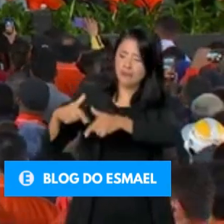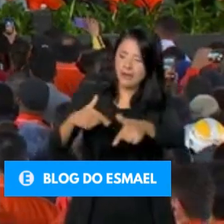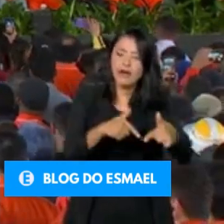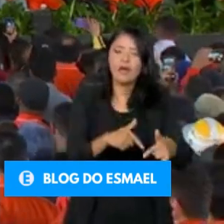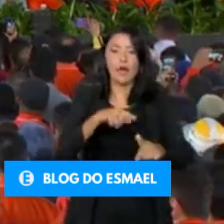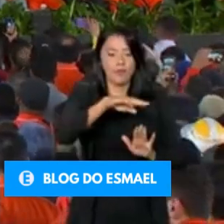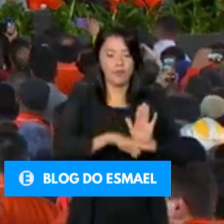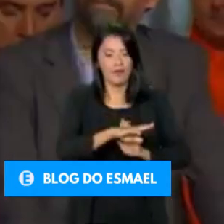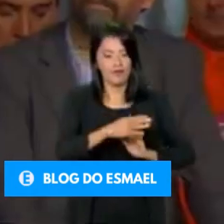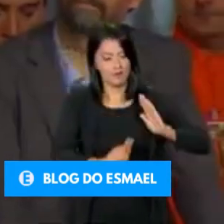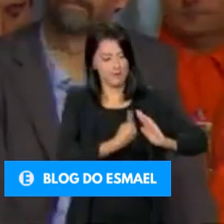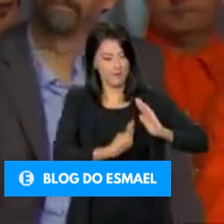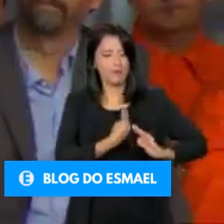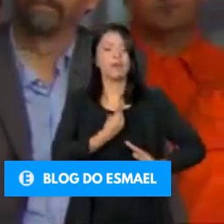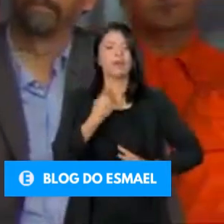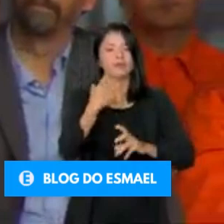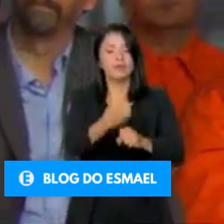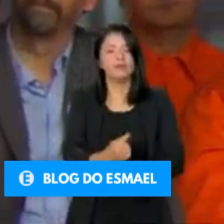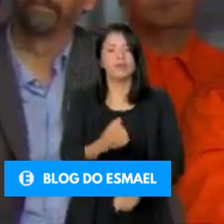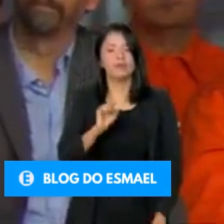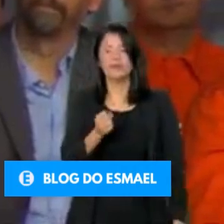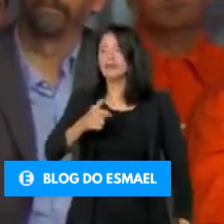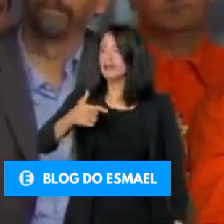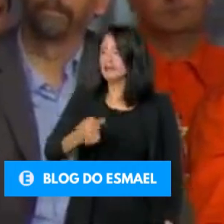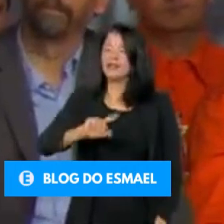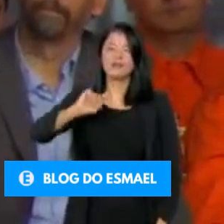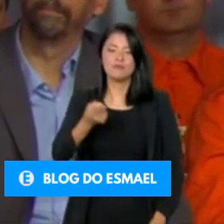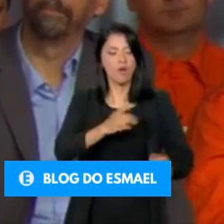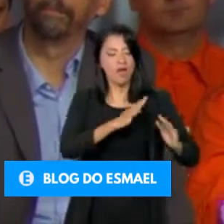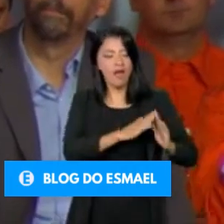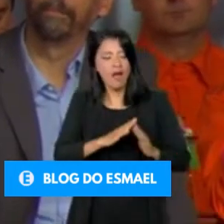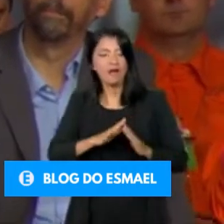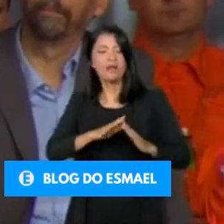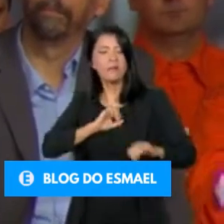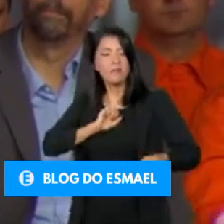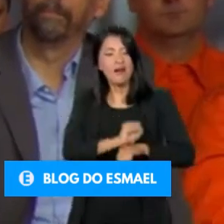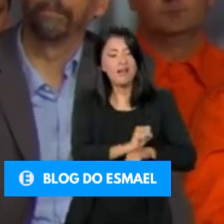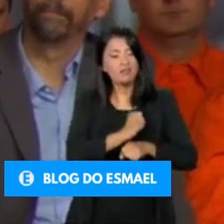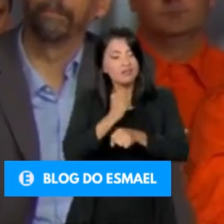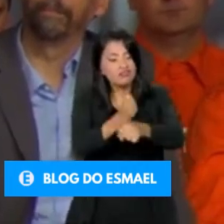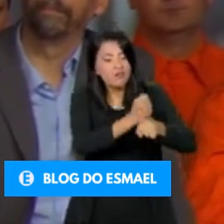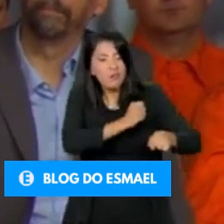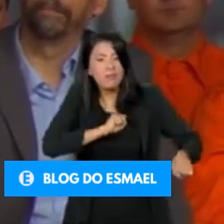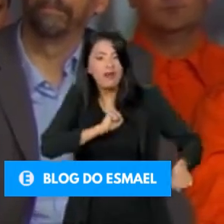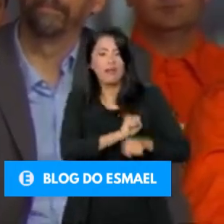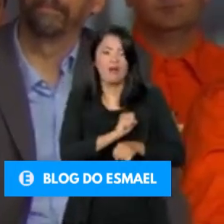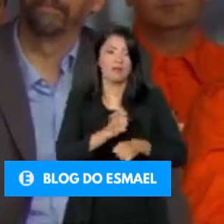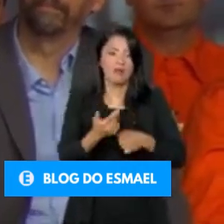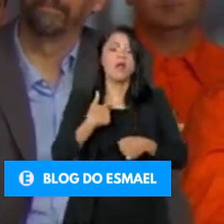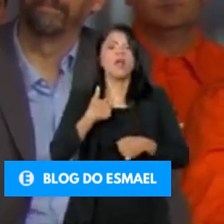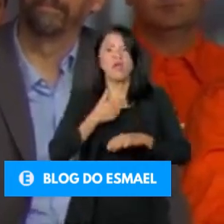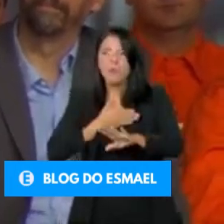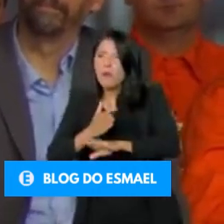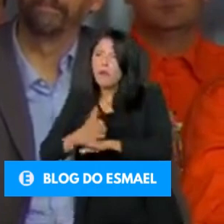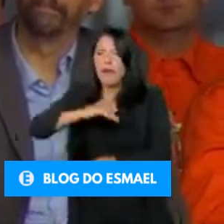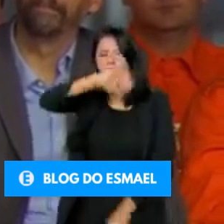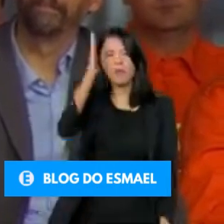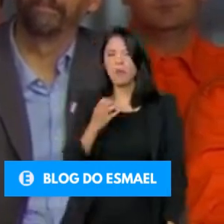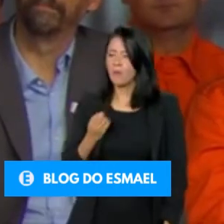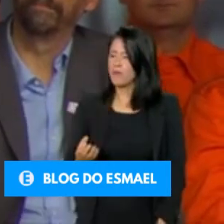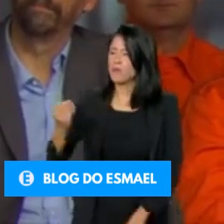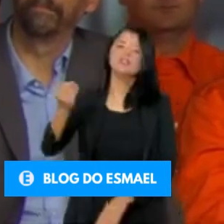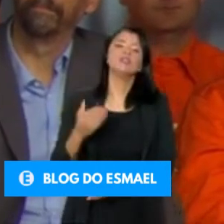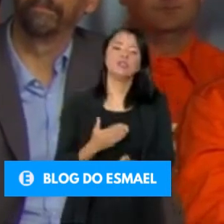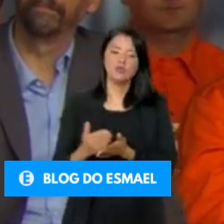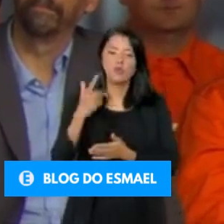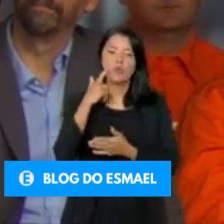Casa e Minha Vida tinha 87 mil casas paralisadas. Eu tenho viajado o Brasil inaugurando casa que começou a ser